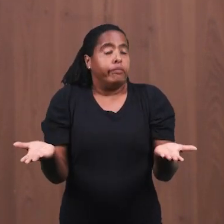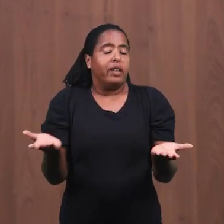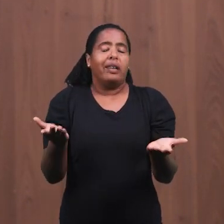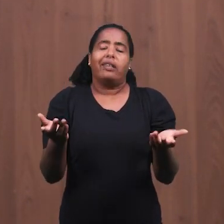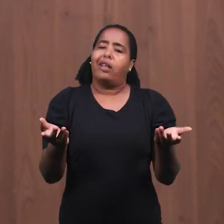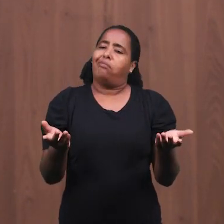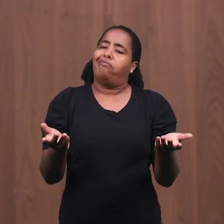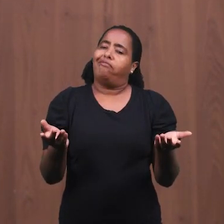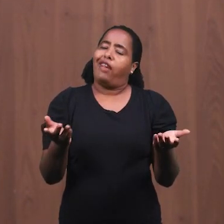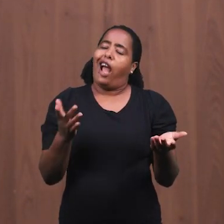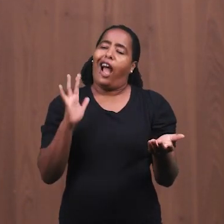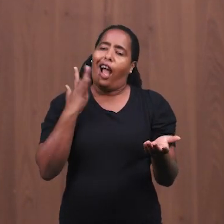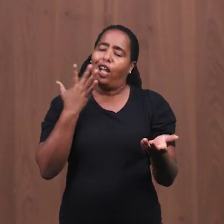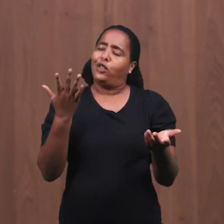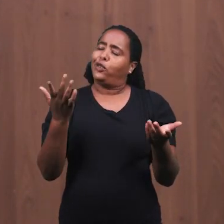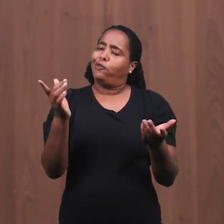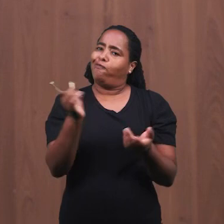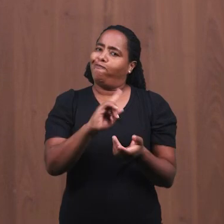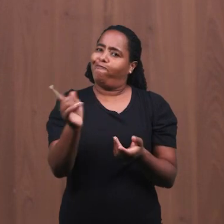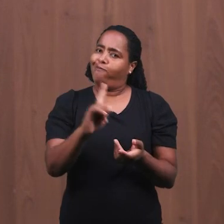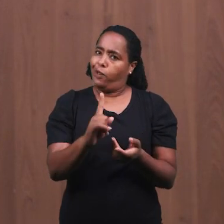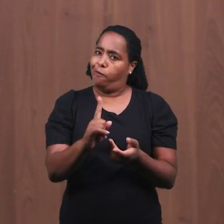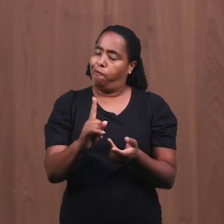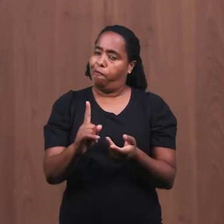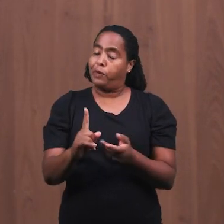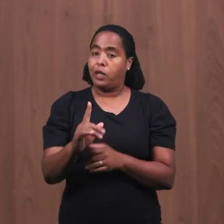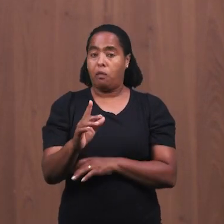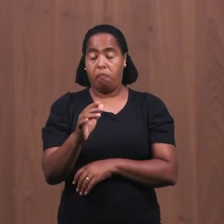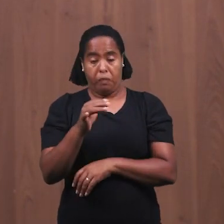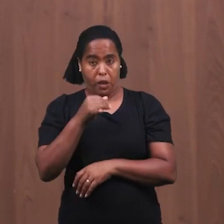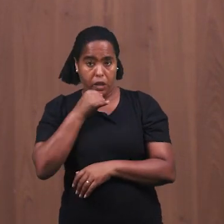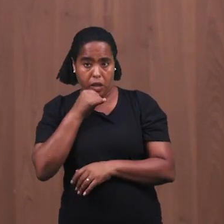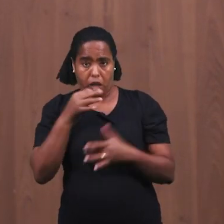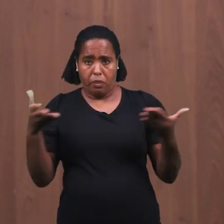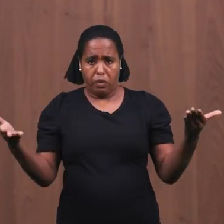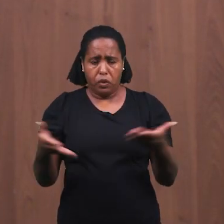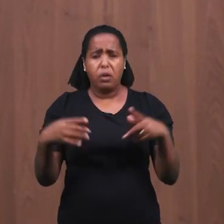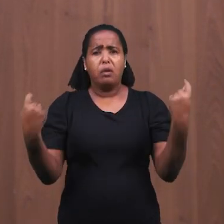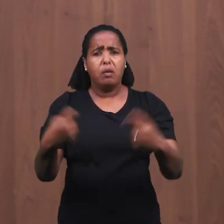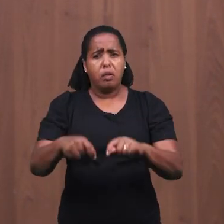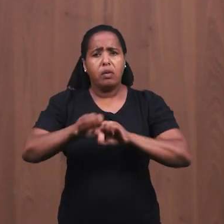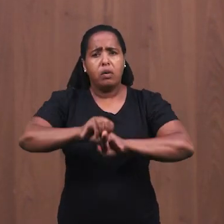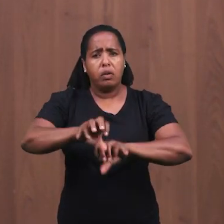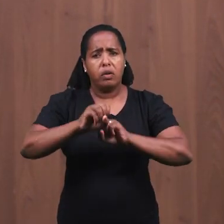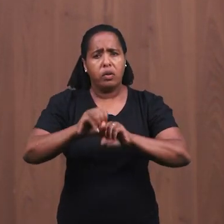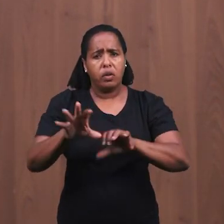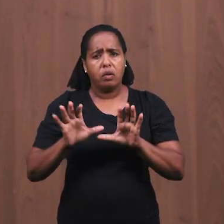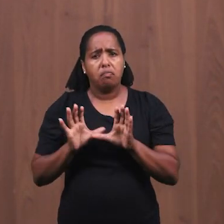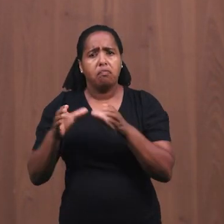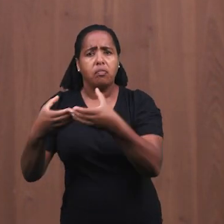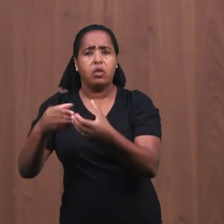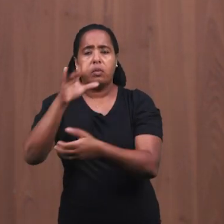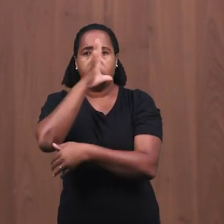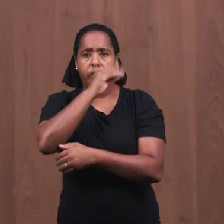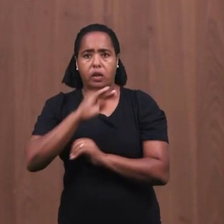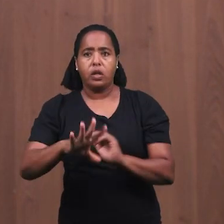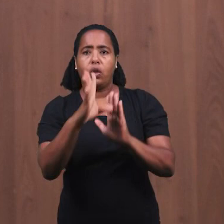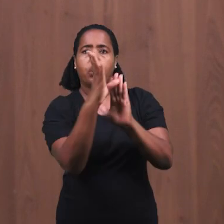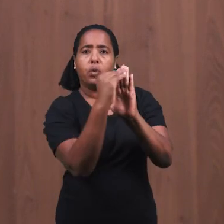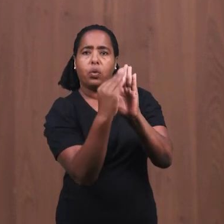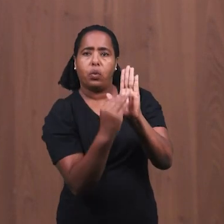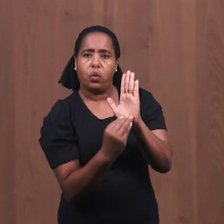Possivelmente a resposta é não. Partindo deste exemplo, precisamos ensinar os nossos adolescentes que os